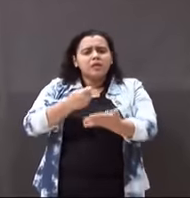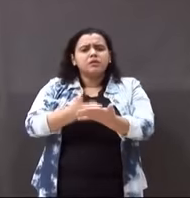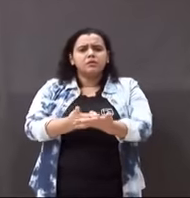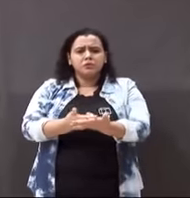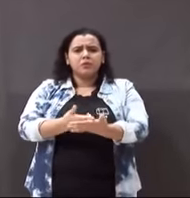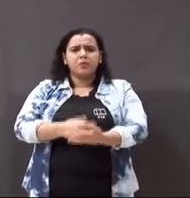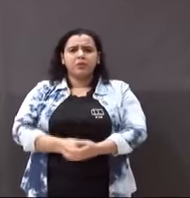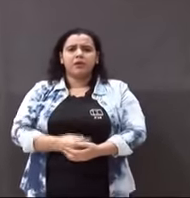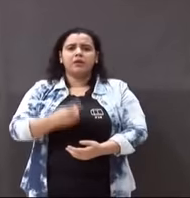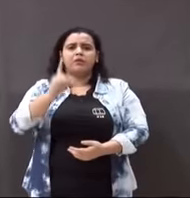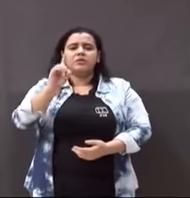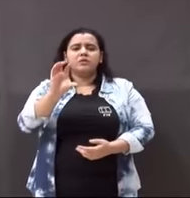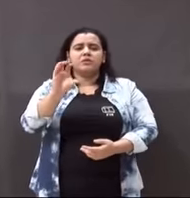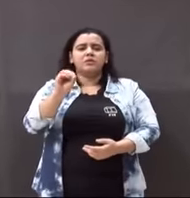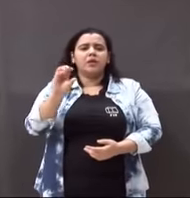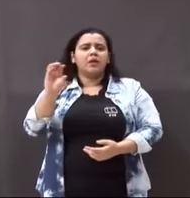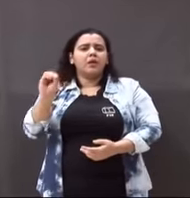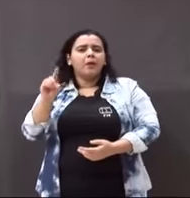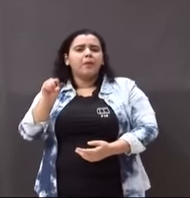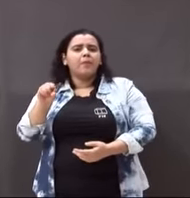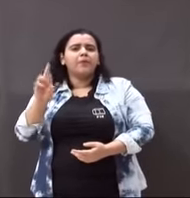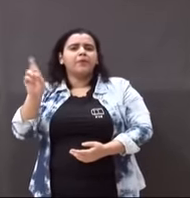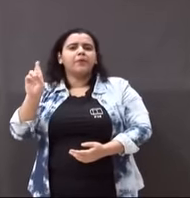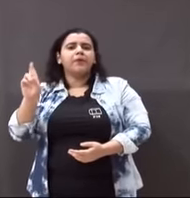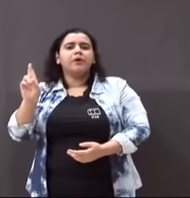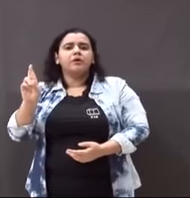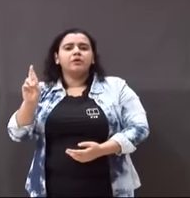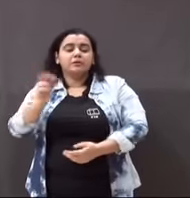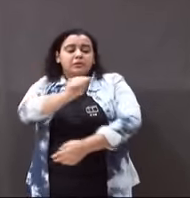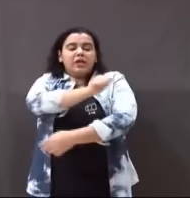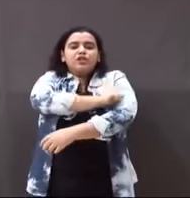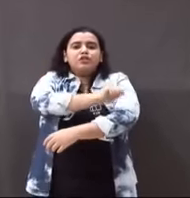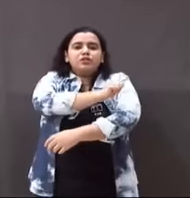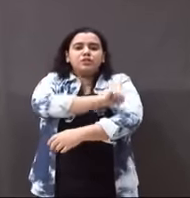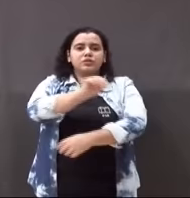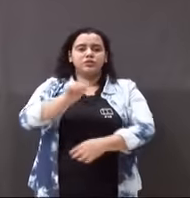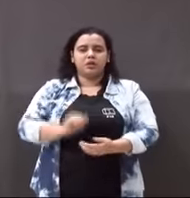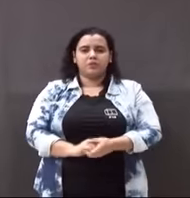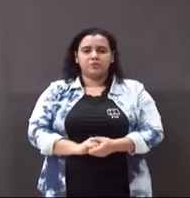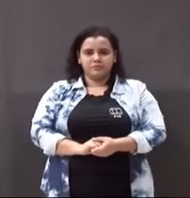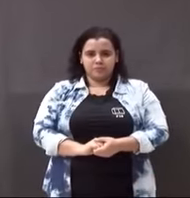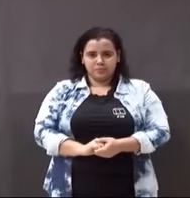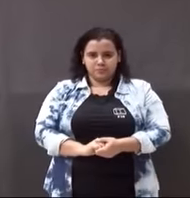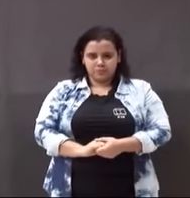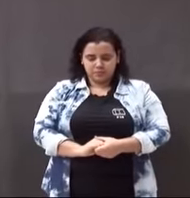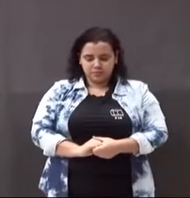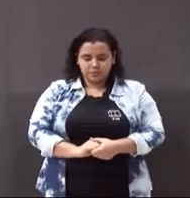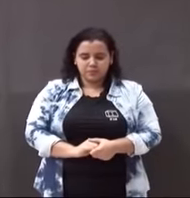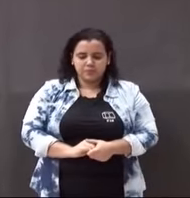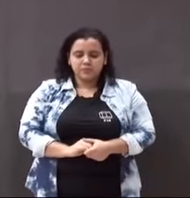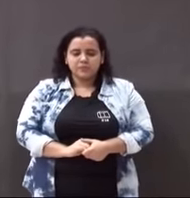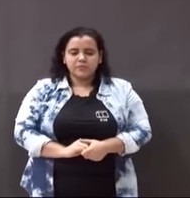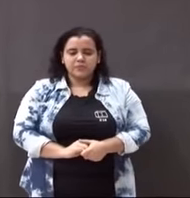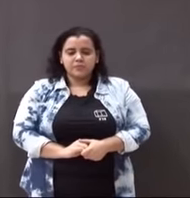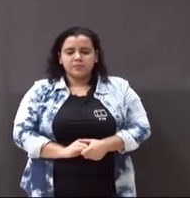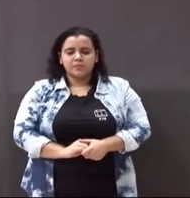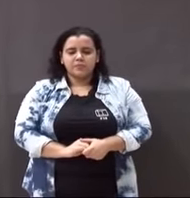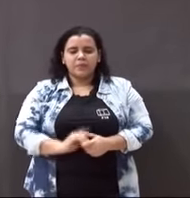Gleice. Passou 3 semanas, no mês de março do ano